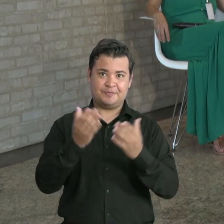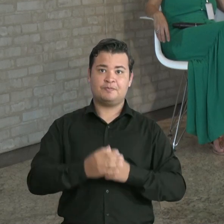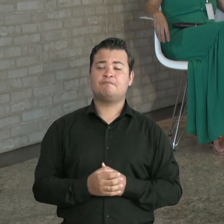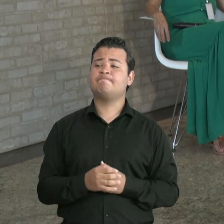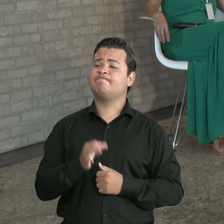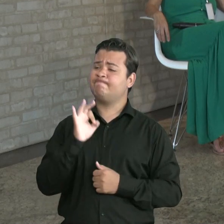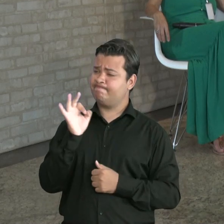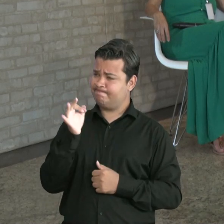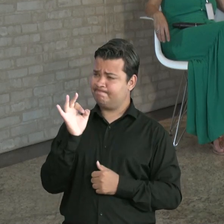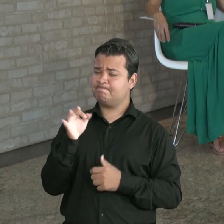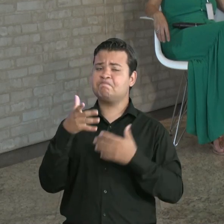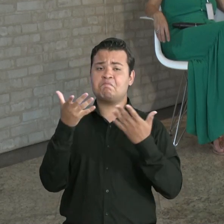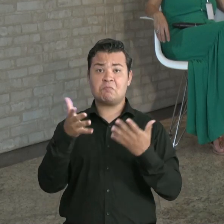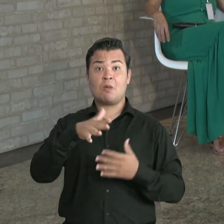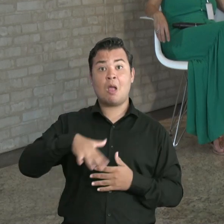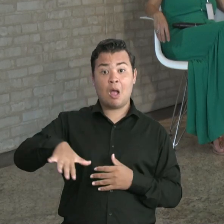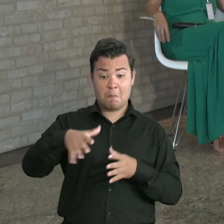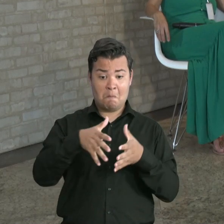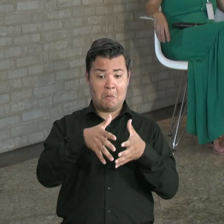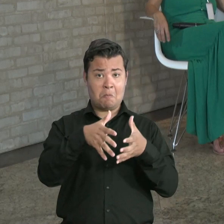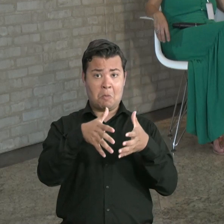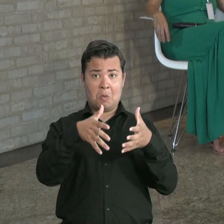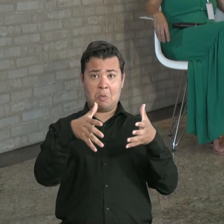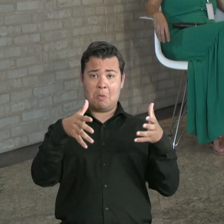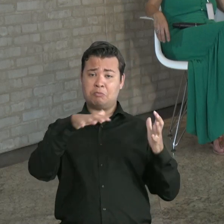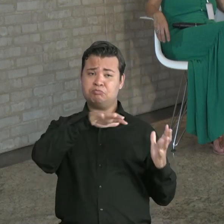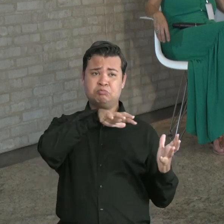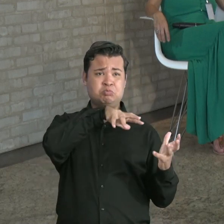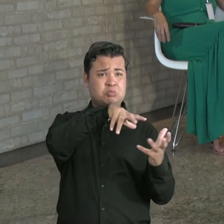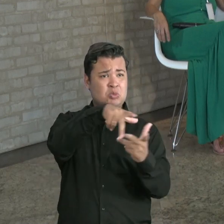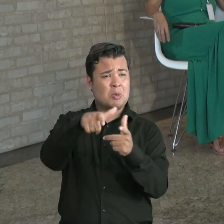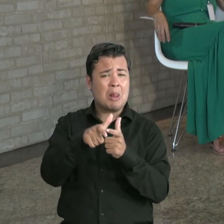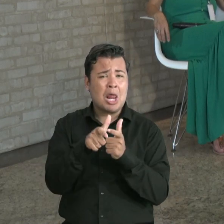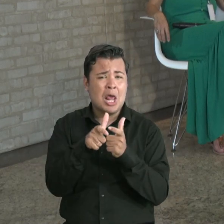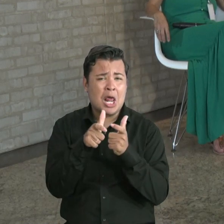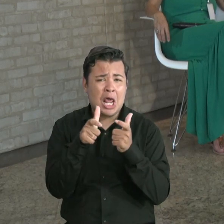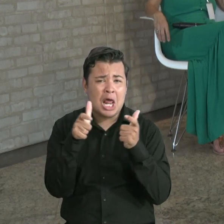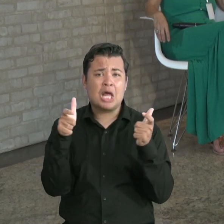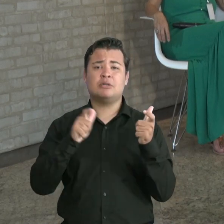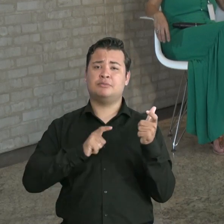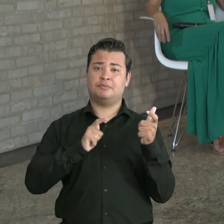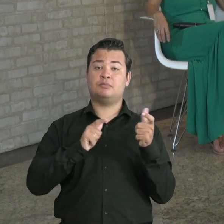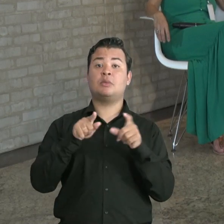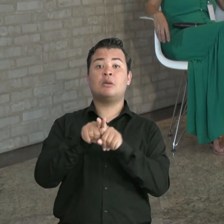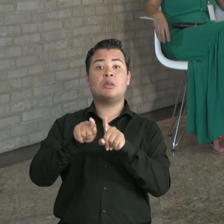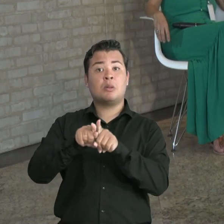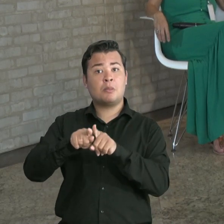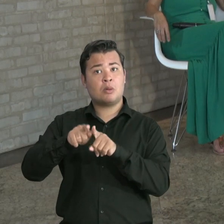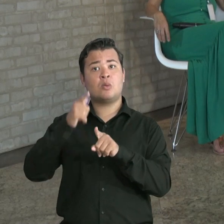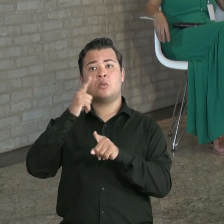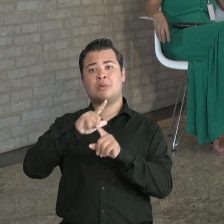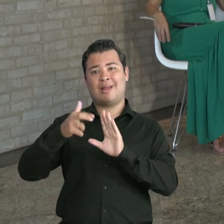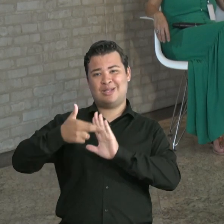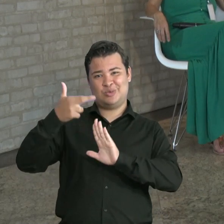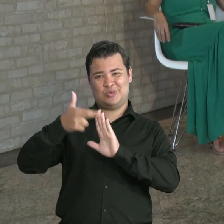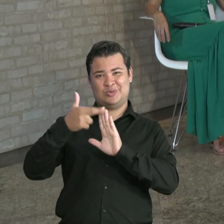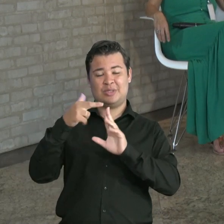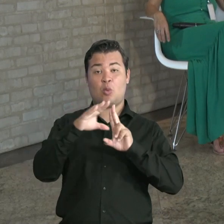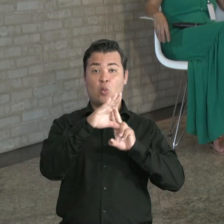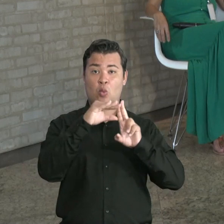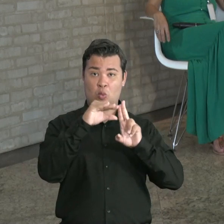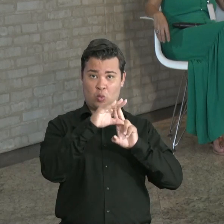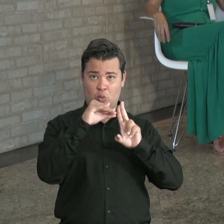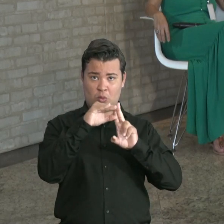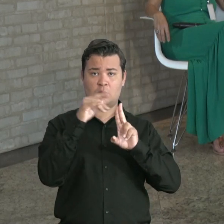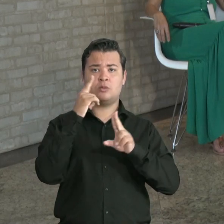uma área que está em expansão no mundo inteiro e na nossa universidade, tanto é que foi criado agora, a partir de uma resolução do CONSUNE, a